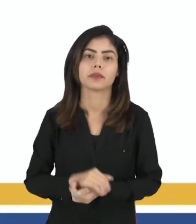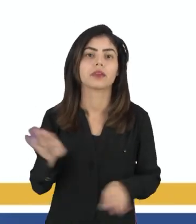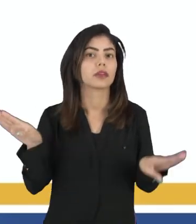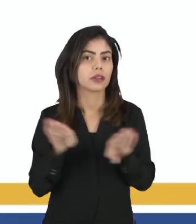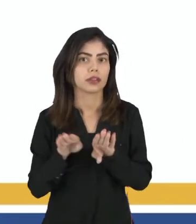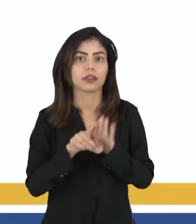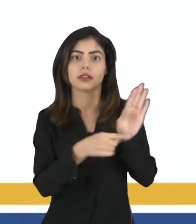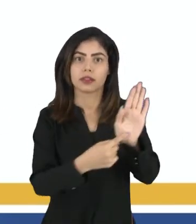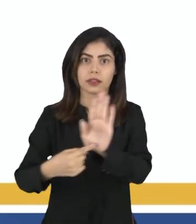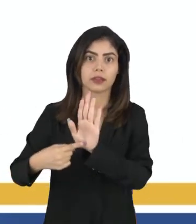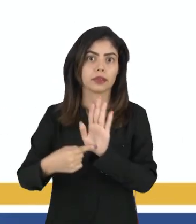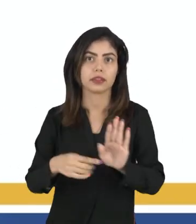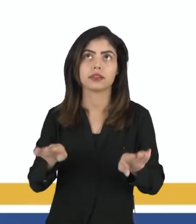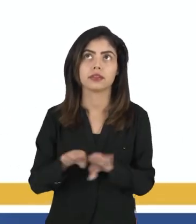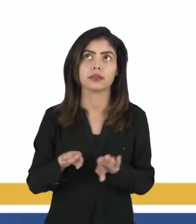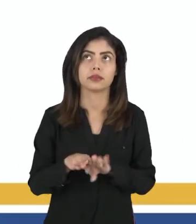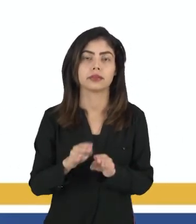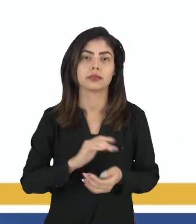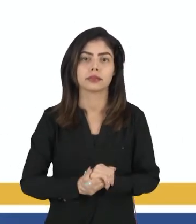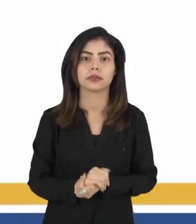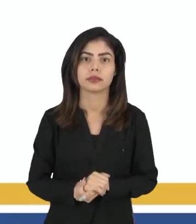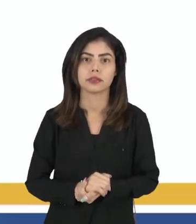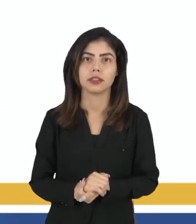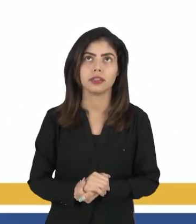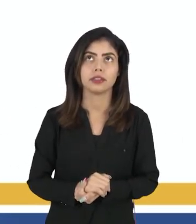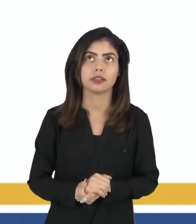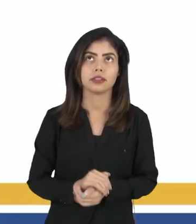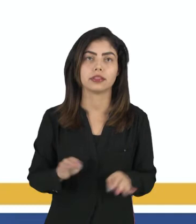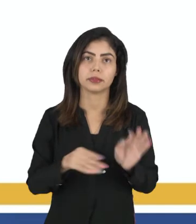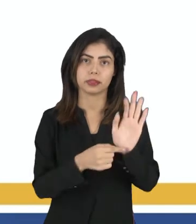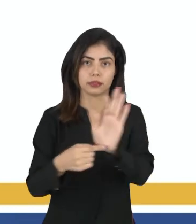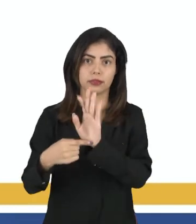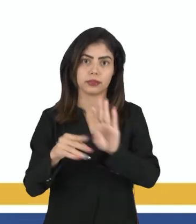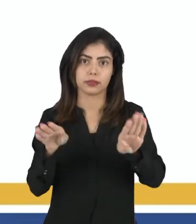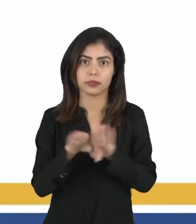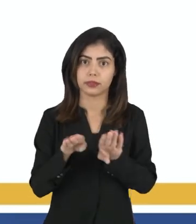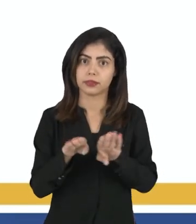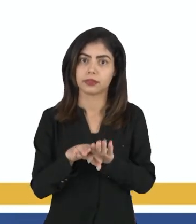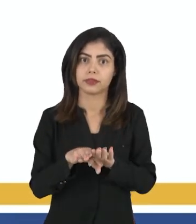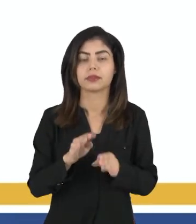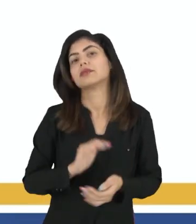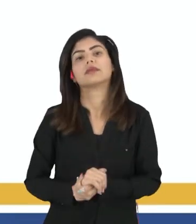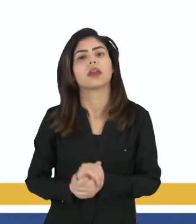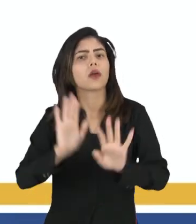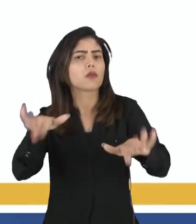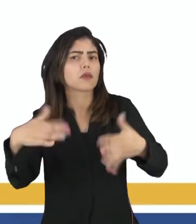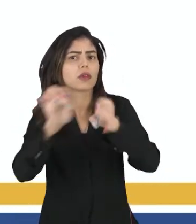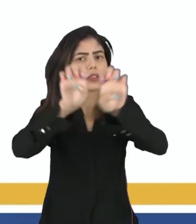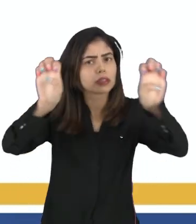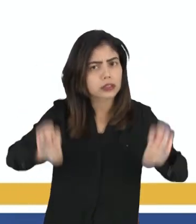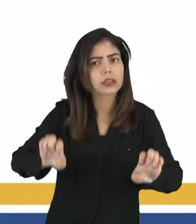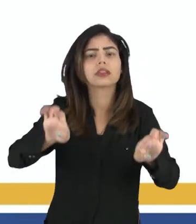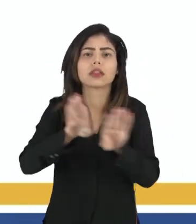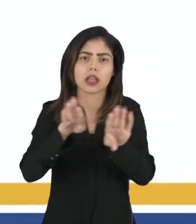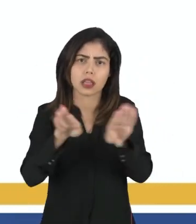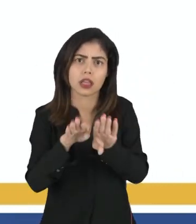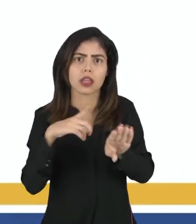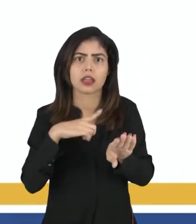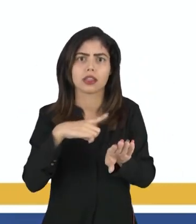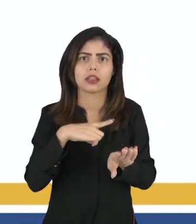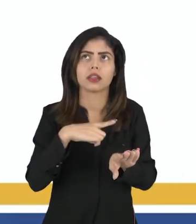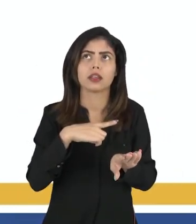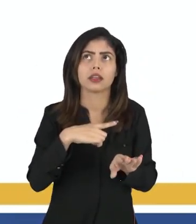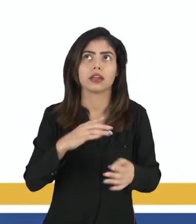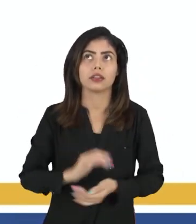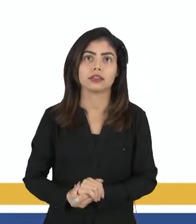como também ou como são conhecidas as expressões de entendimento. Qual é o esquema gramatical que se